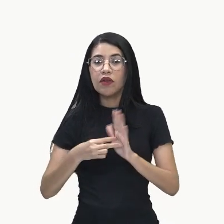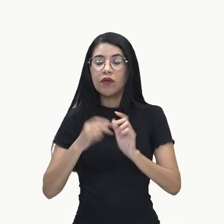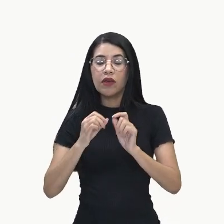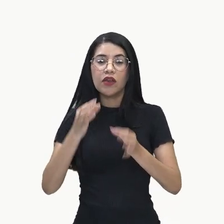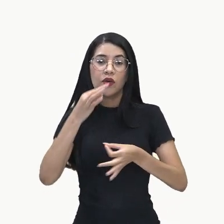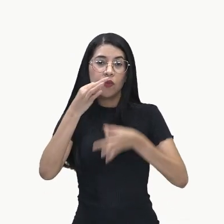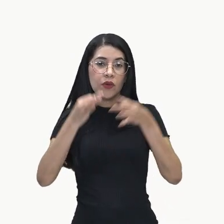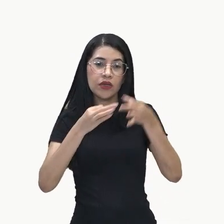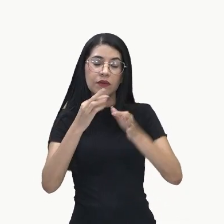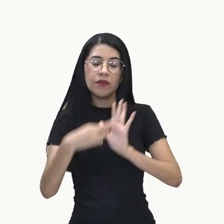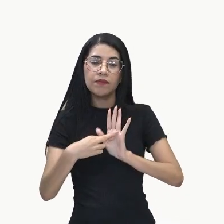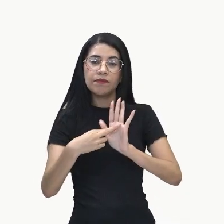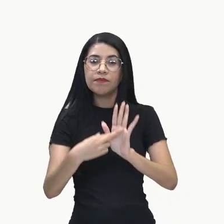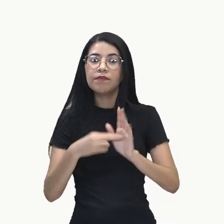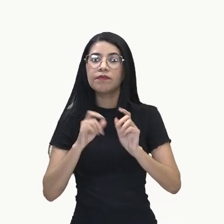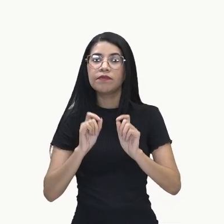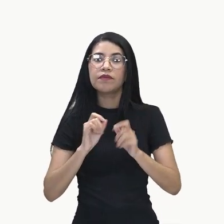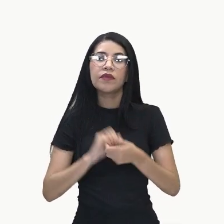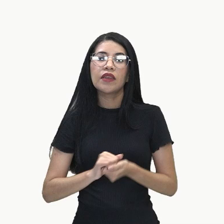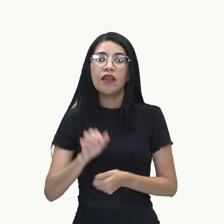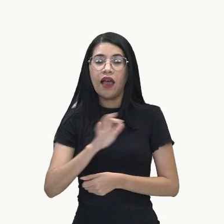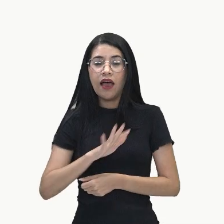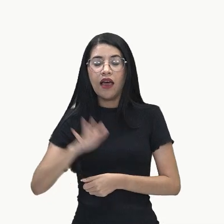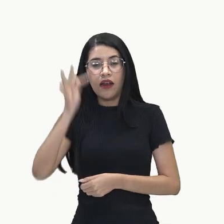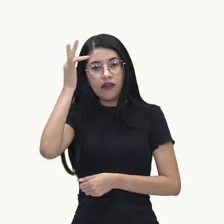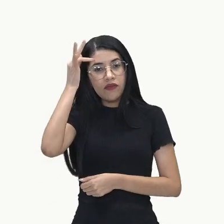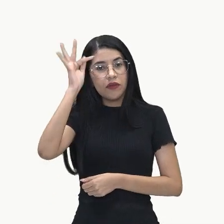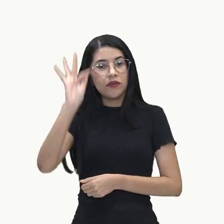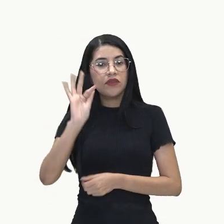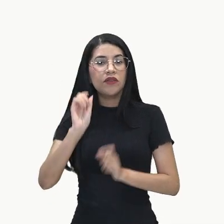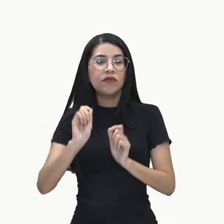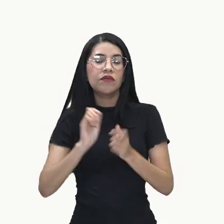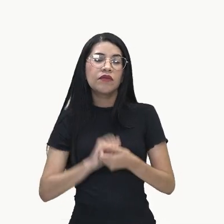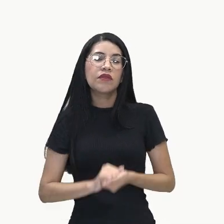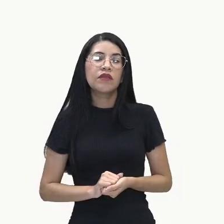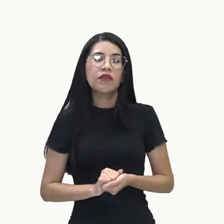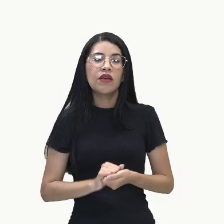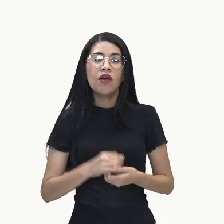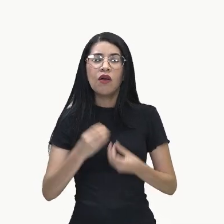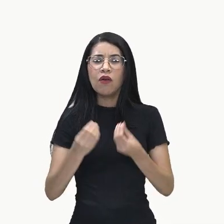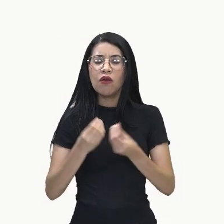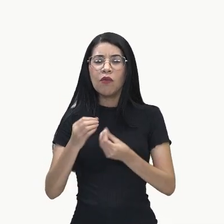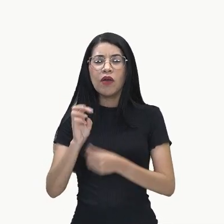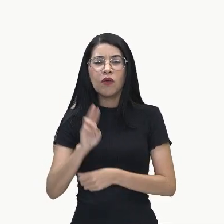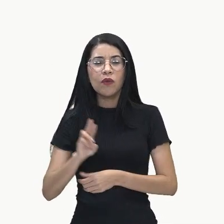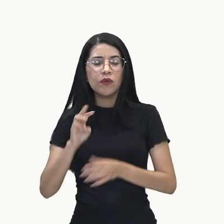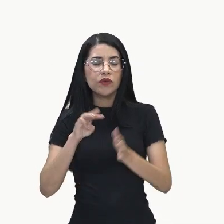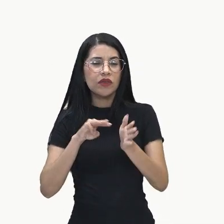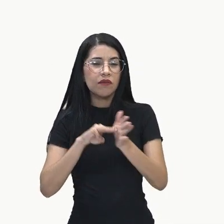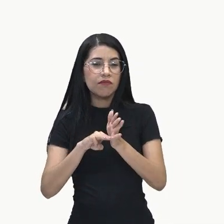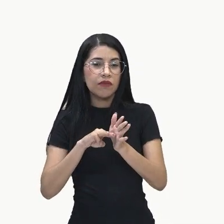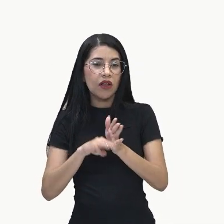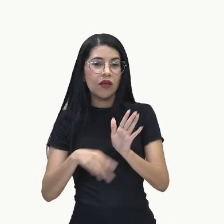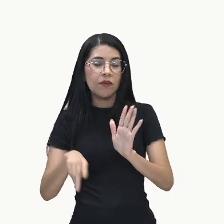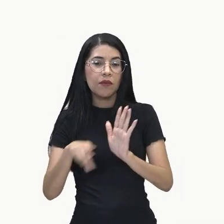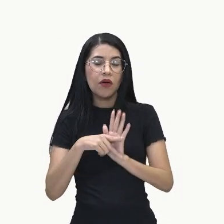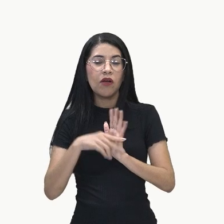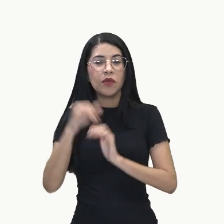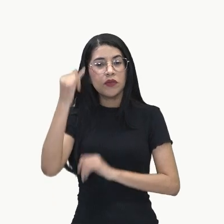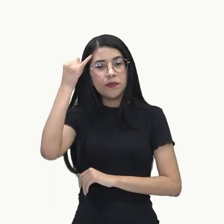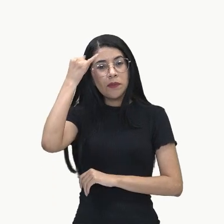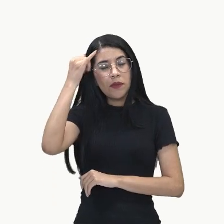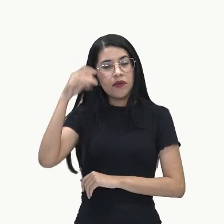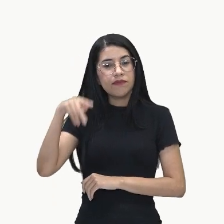ele representa em filosofia a posição metodológica própria dele.